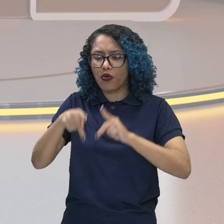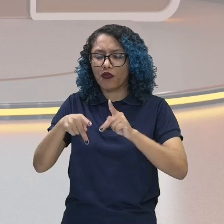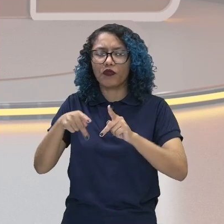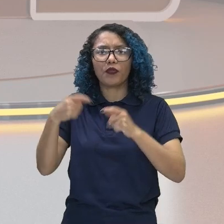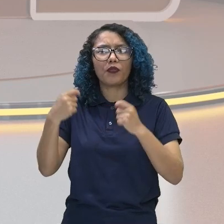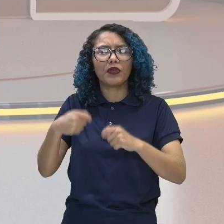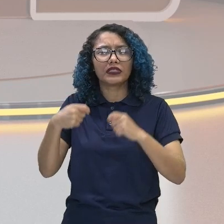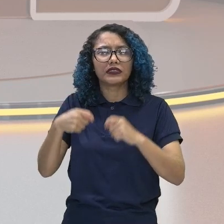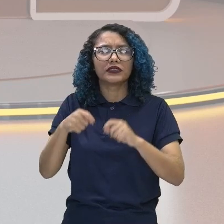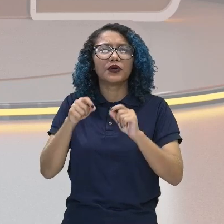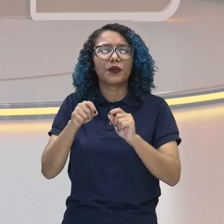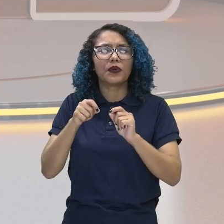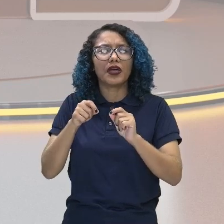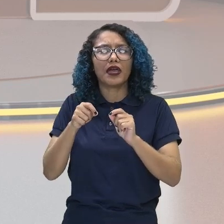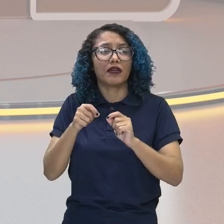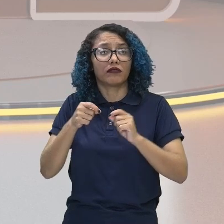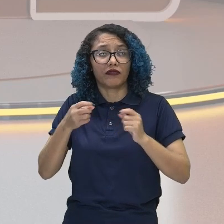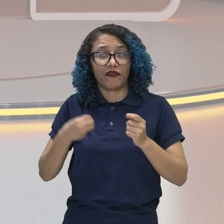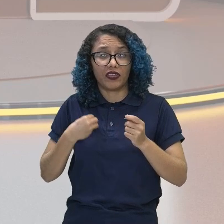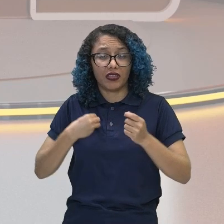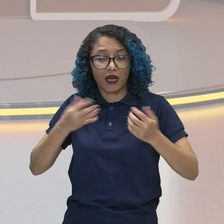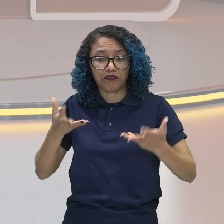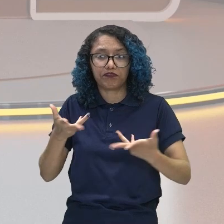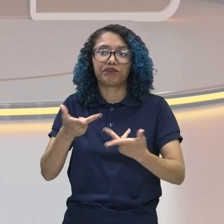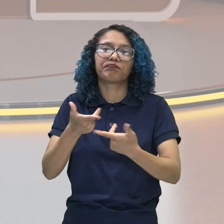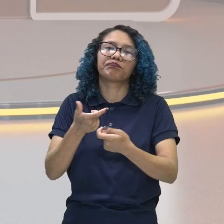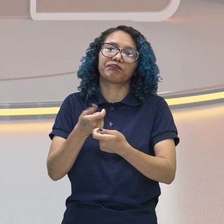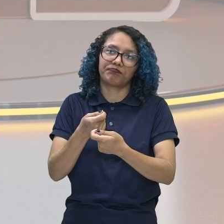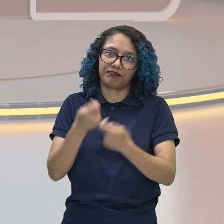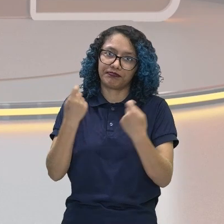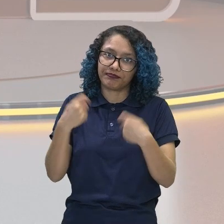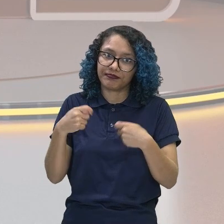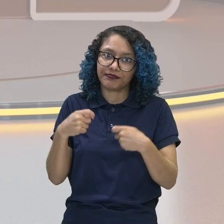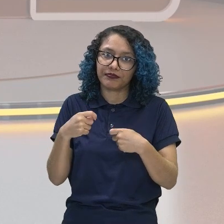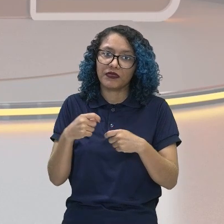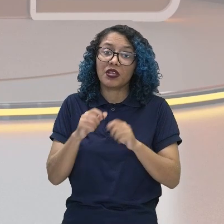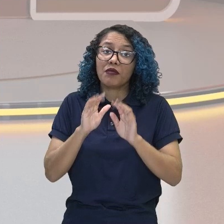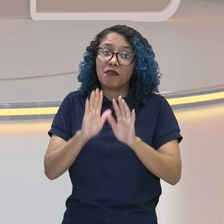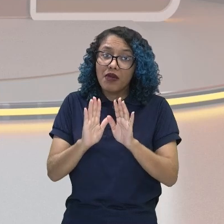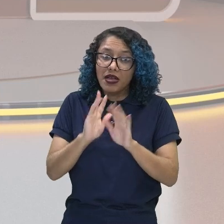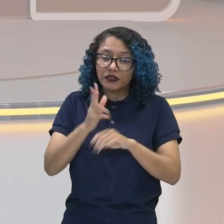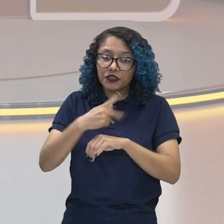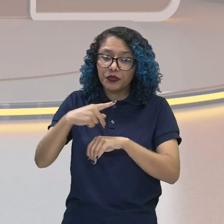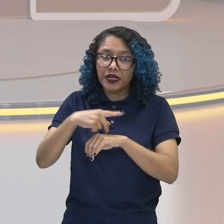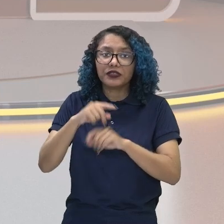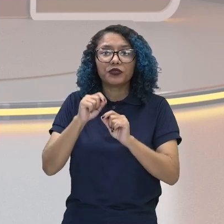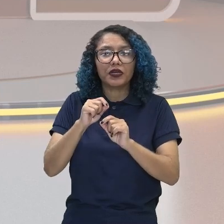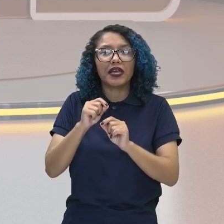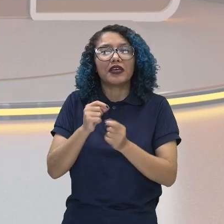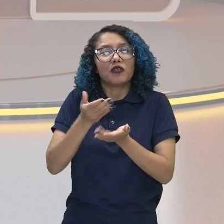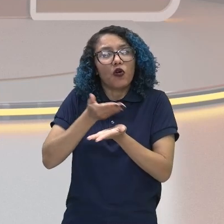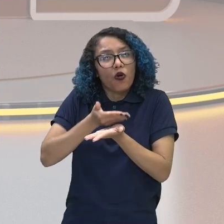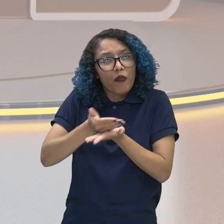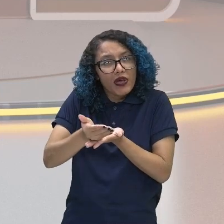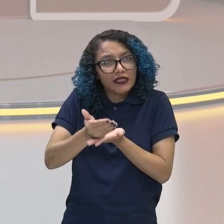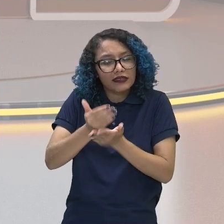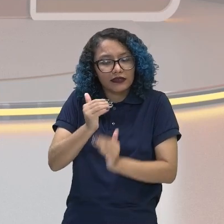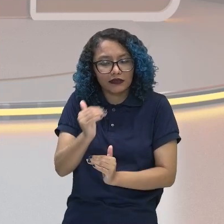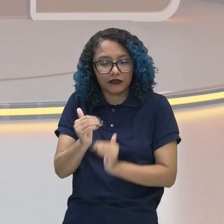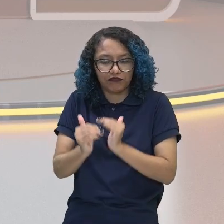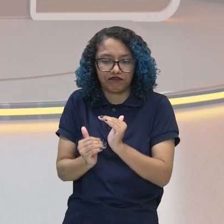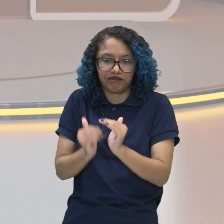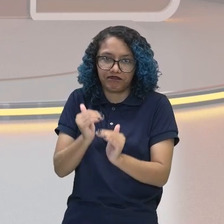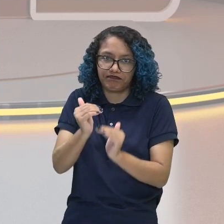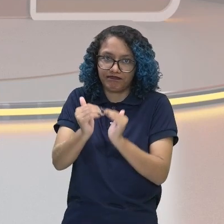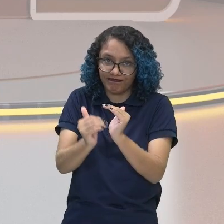ter uma qualidade de vida melhor, onde esses países ainda estão em processo de desenvolvimento. Então, muitas pessoas